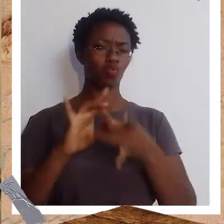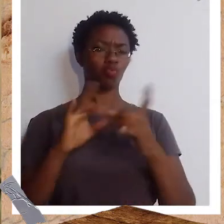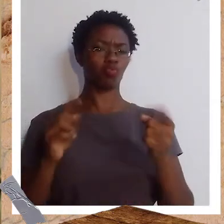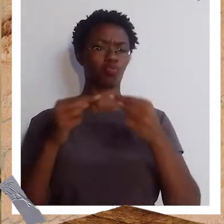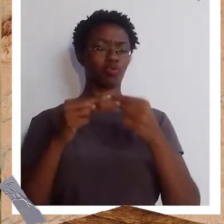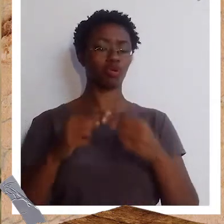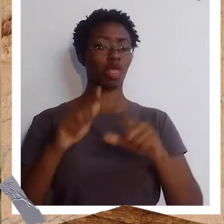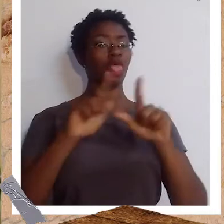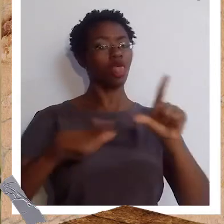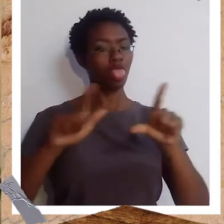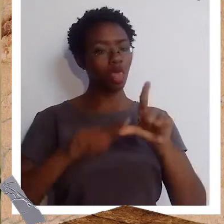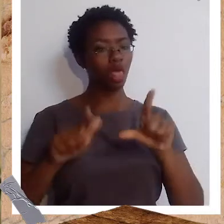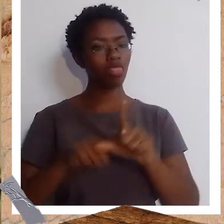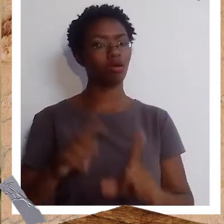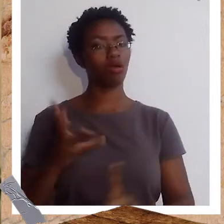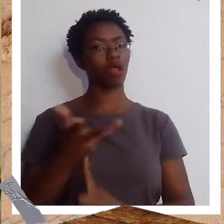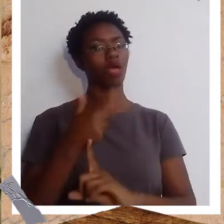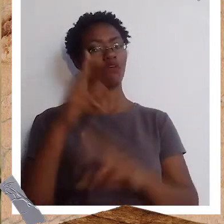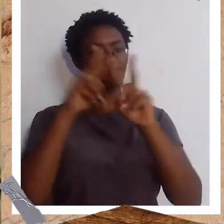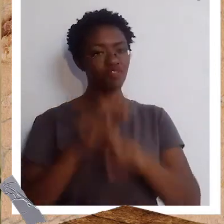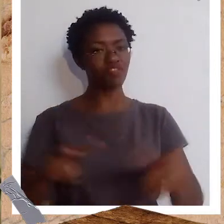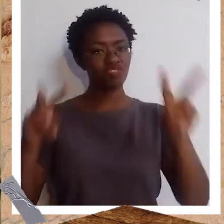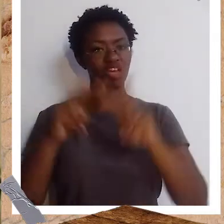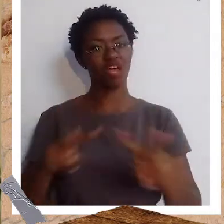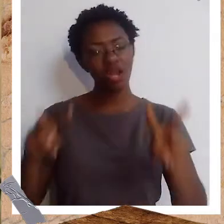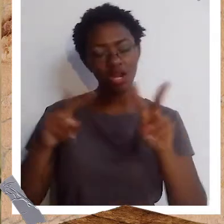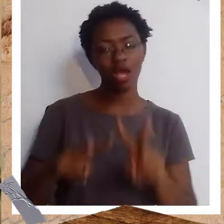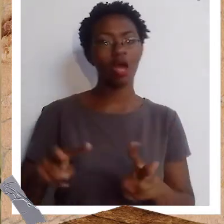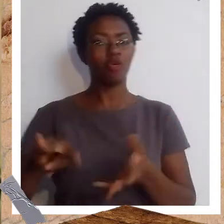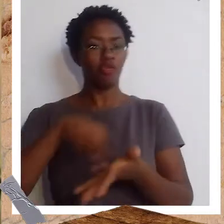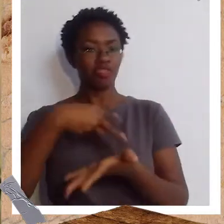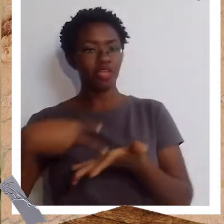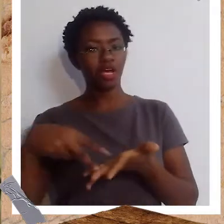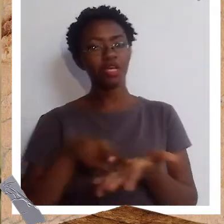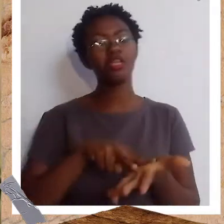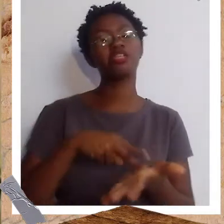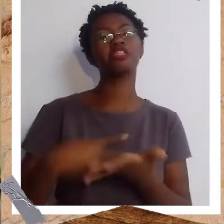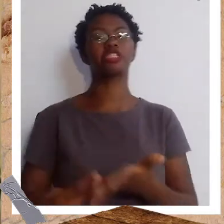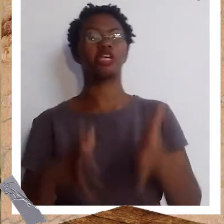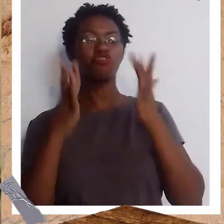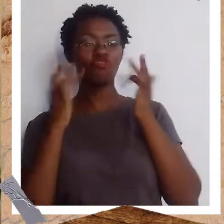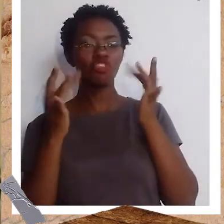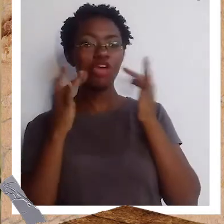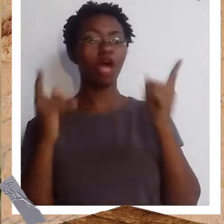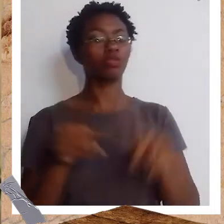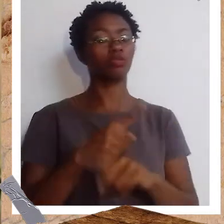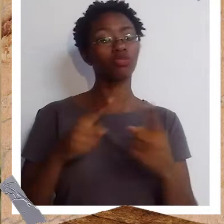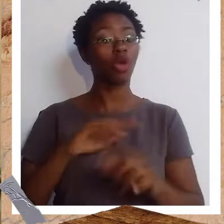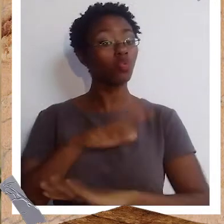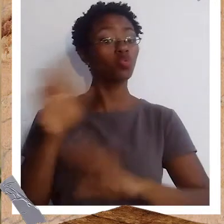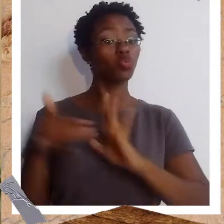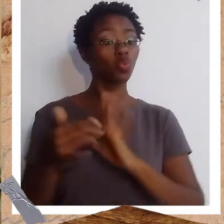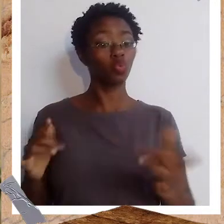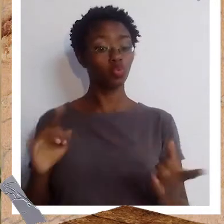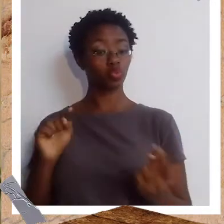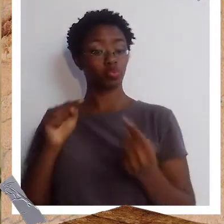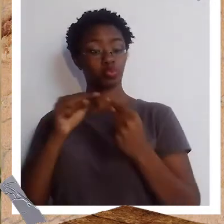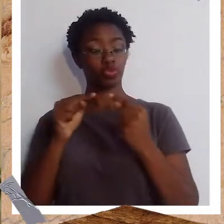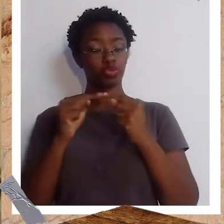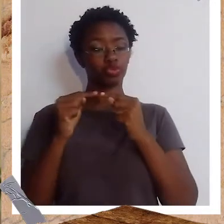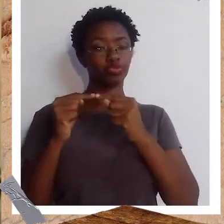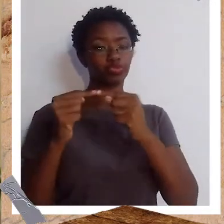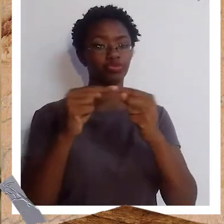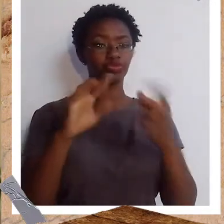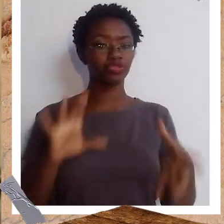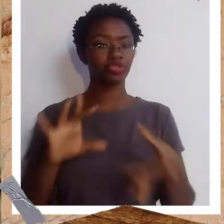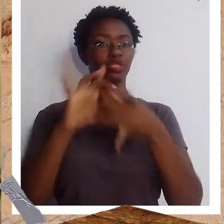literatura, artes visuais, performance, música, instalação, todas elas vão se dialogando. Para a gente parece muito mais